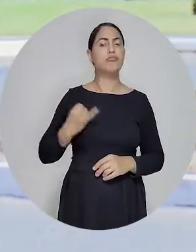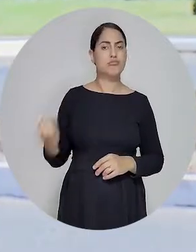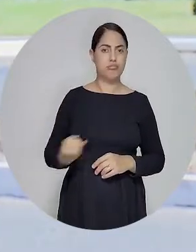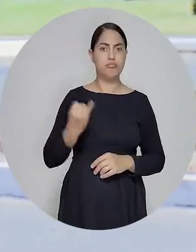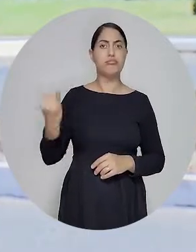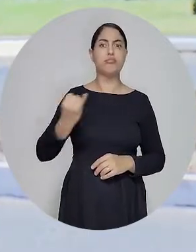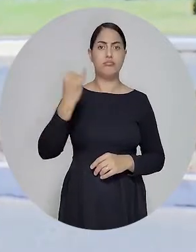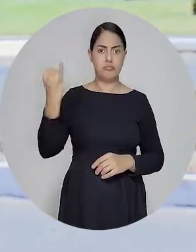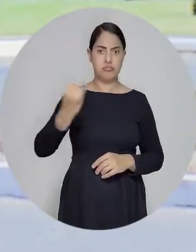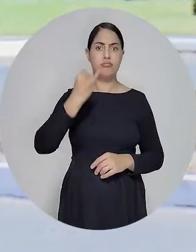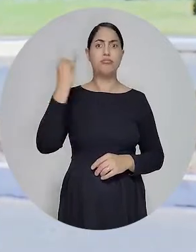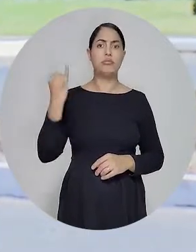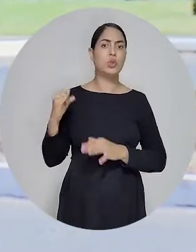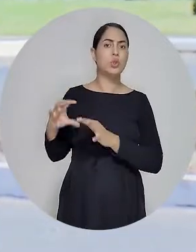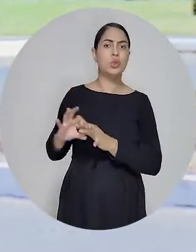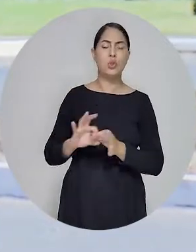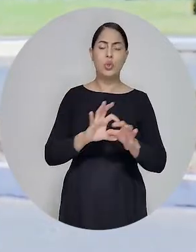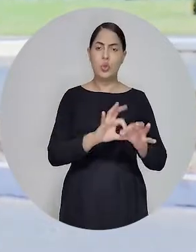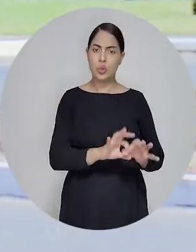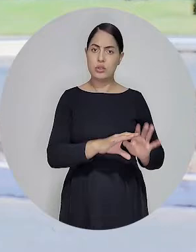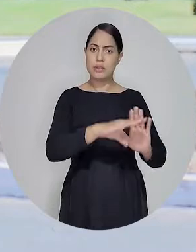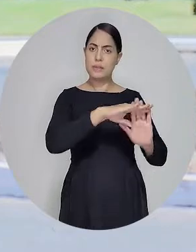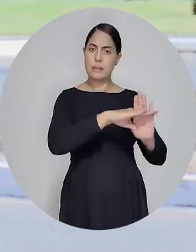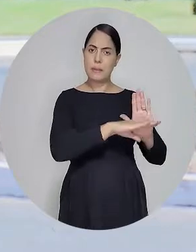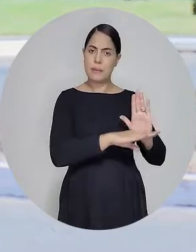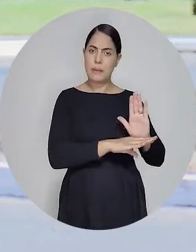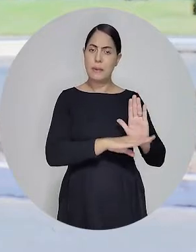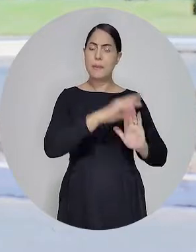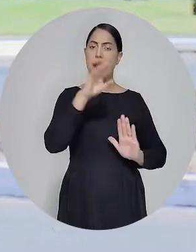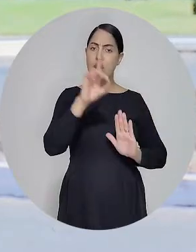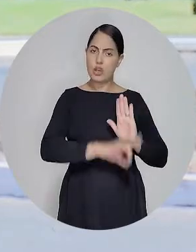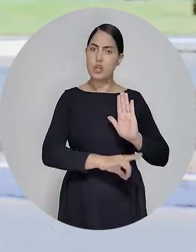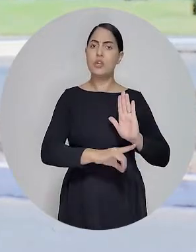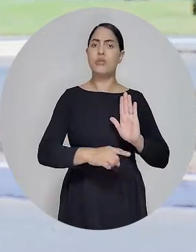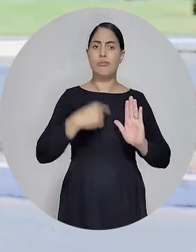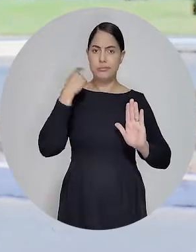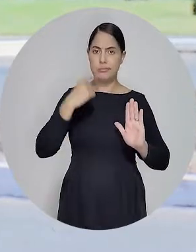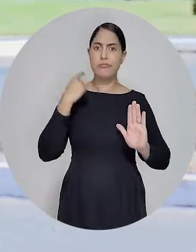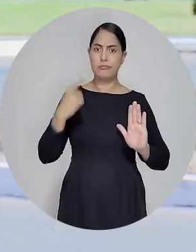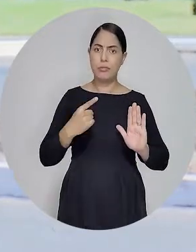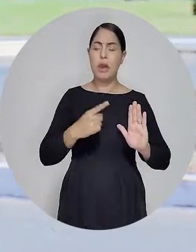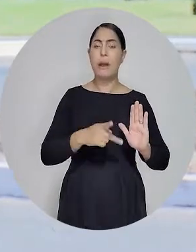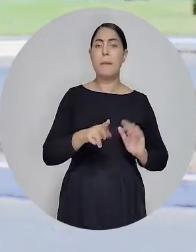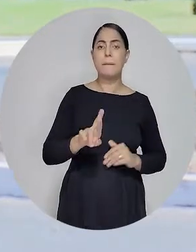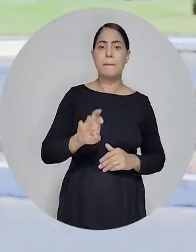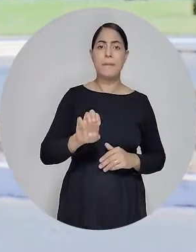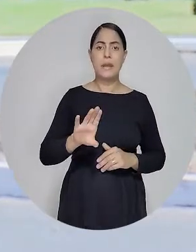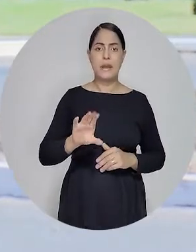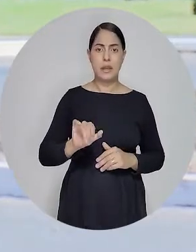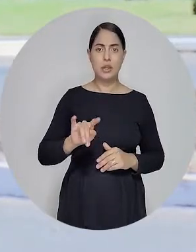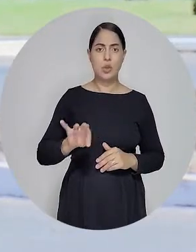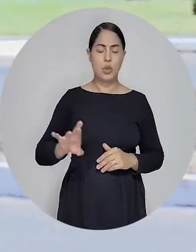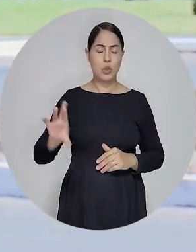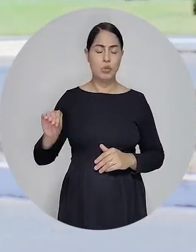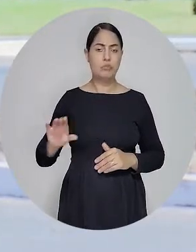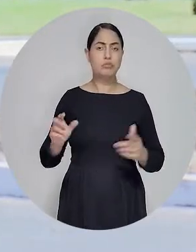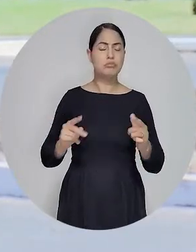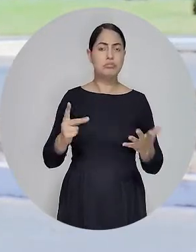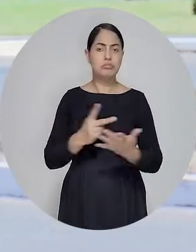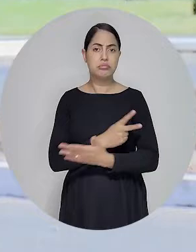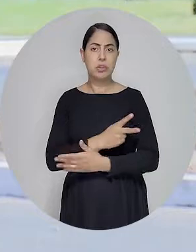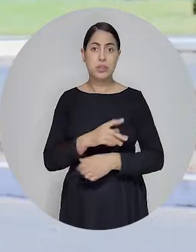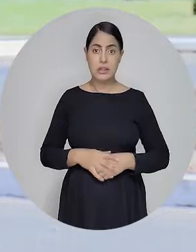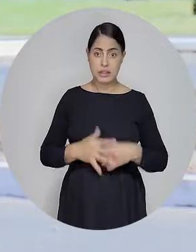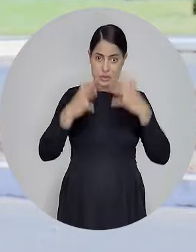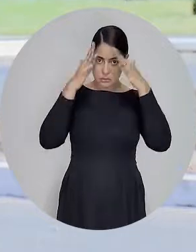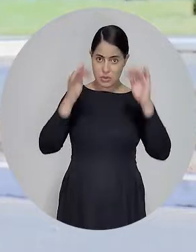por parte dos advogados que requereram destaque nos precatórios com base na Lei 8.906 de